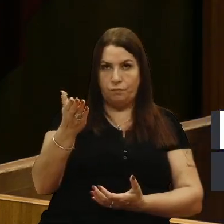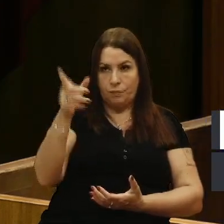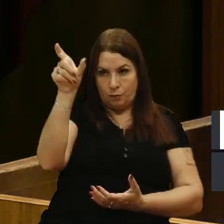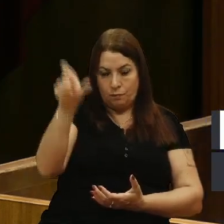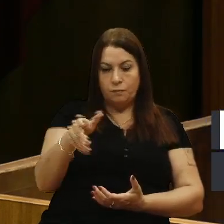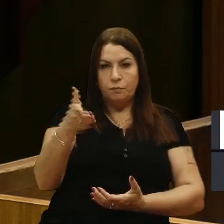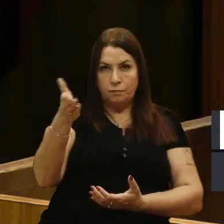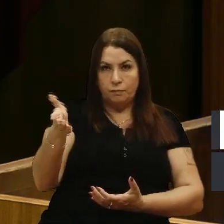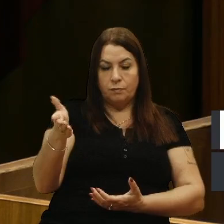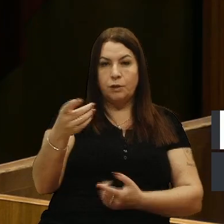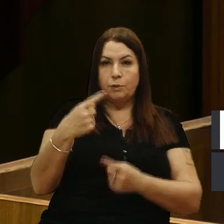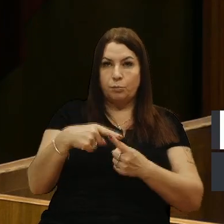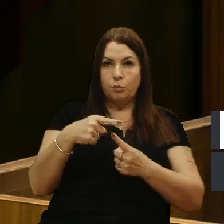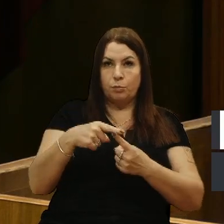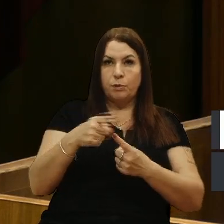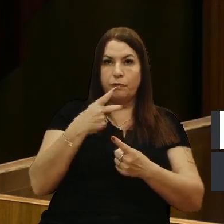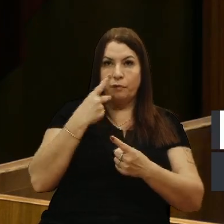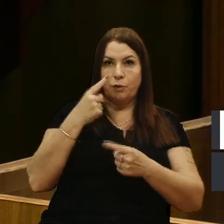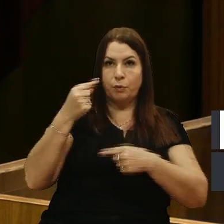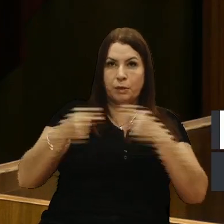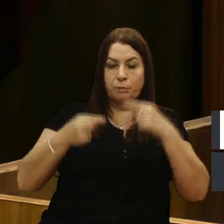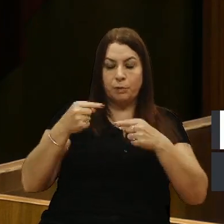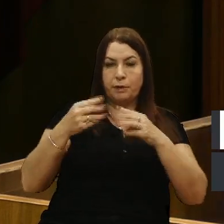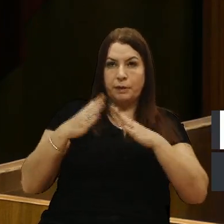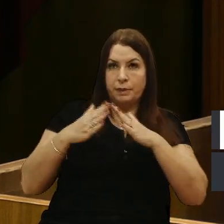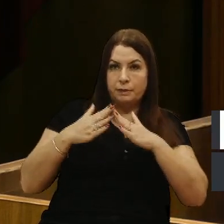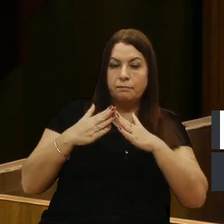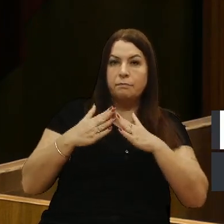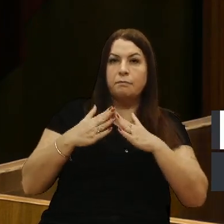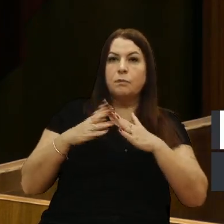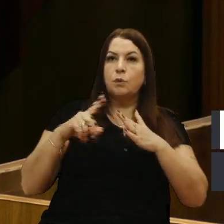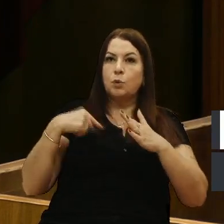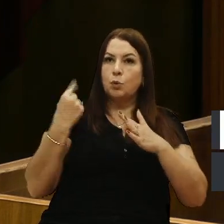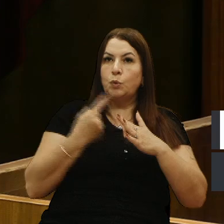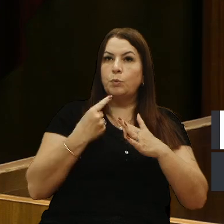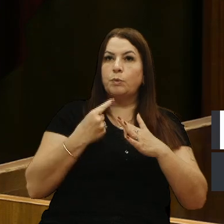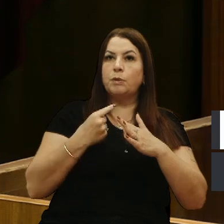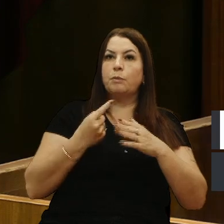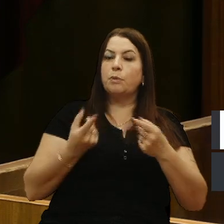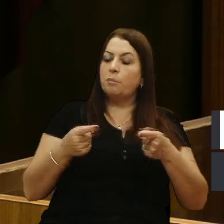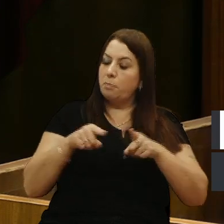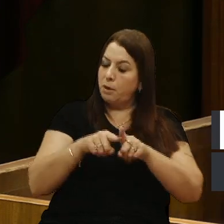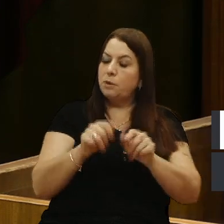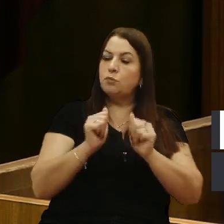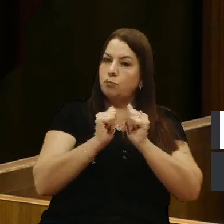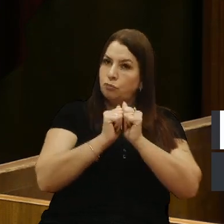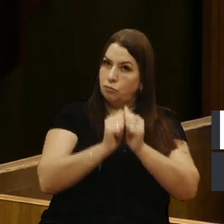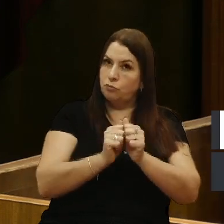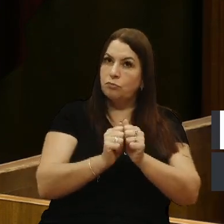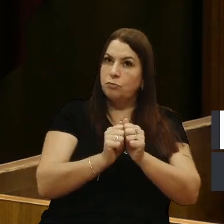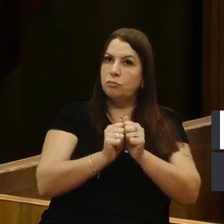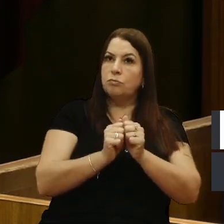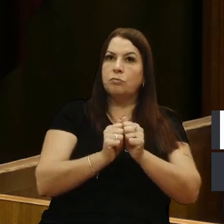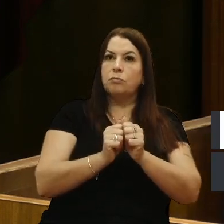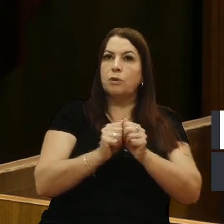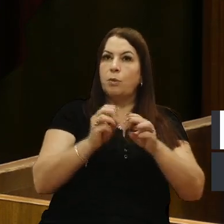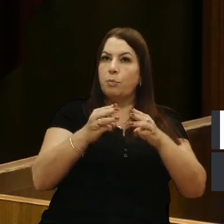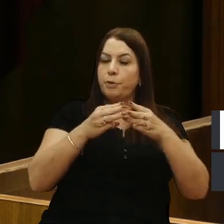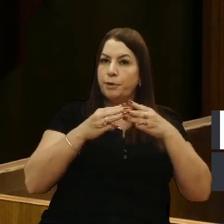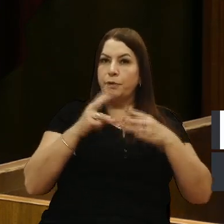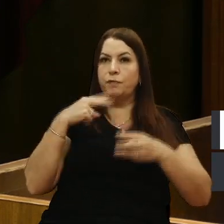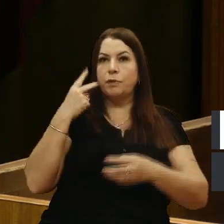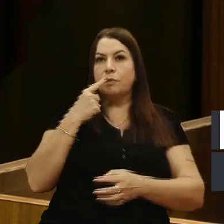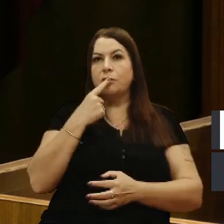ao senhor, porque levantou esse debate na casa, de que nós somos parceiros, seja na moção da